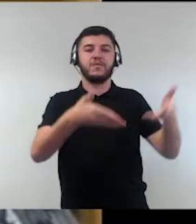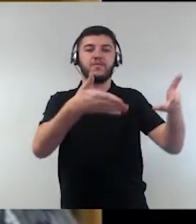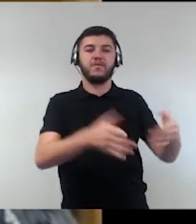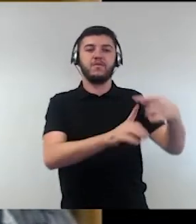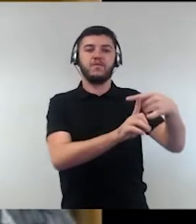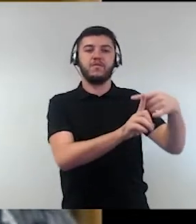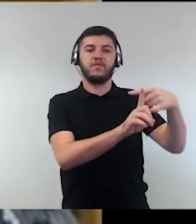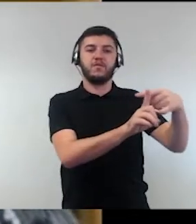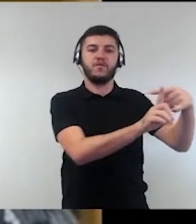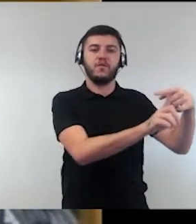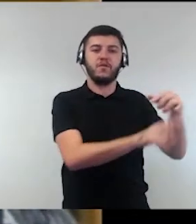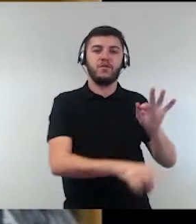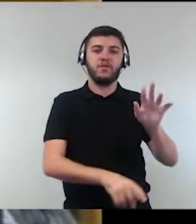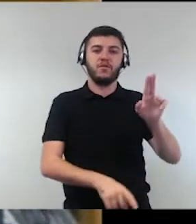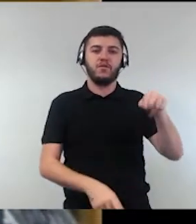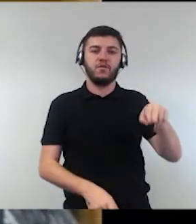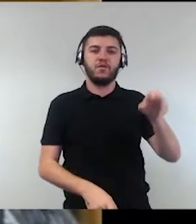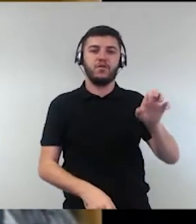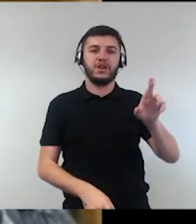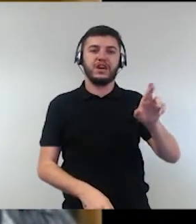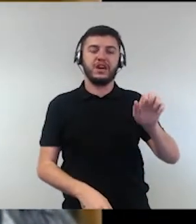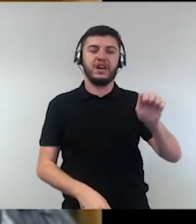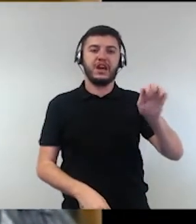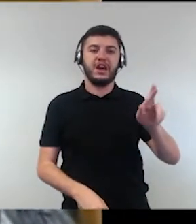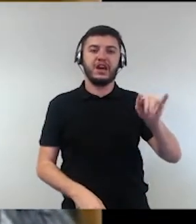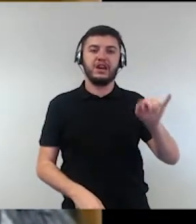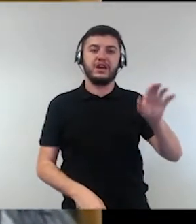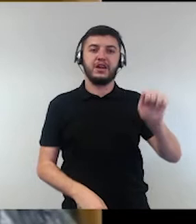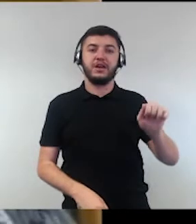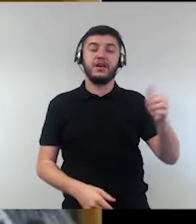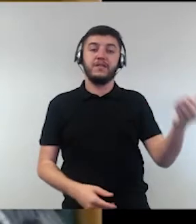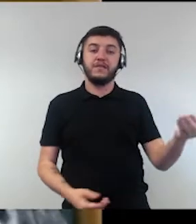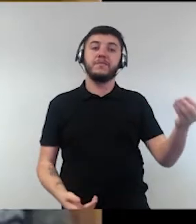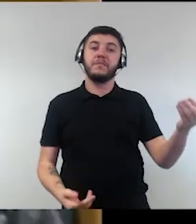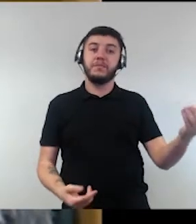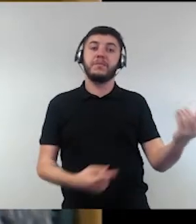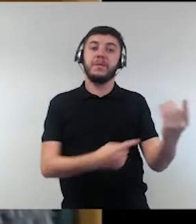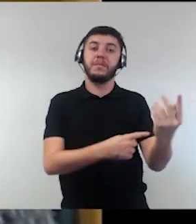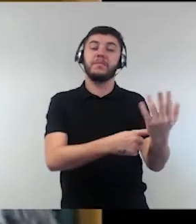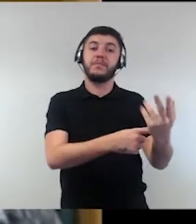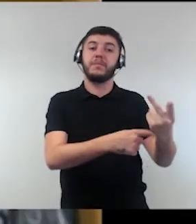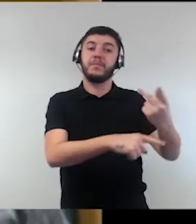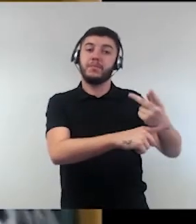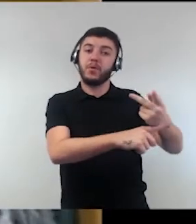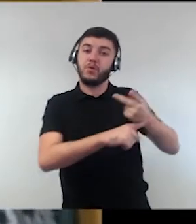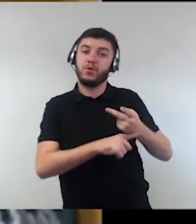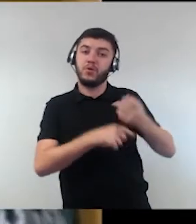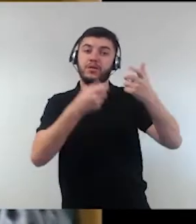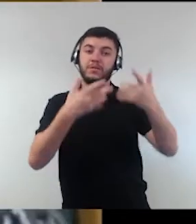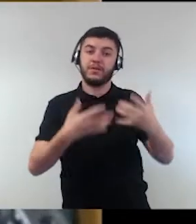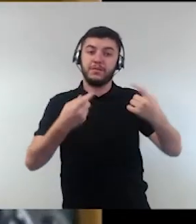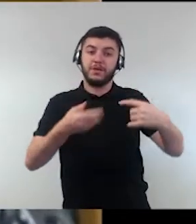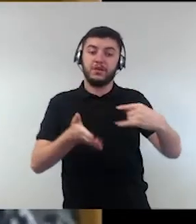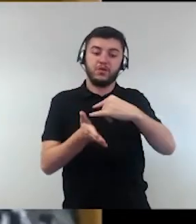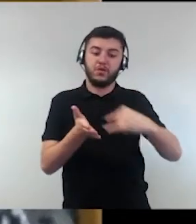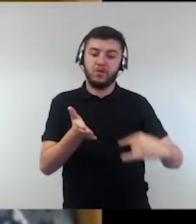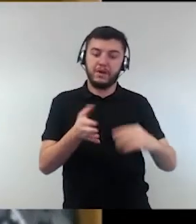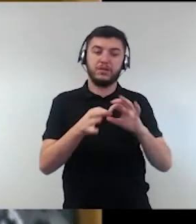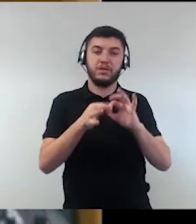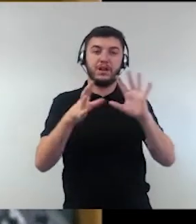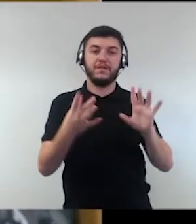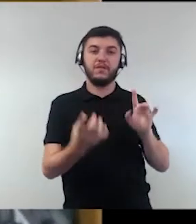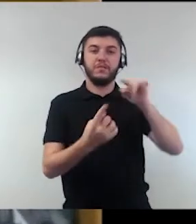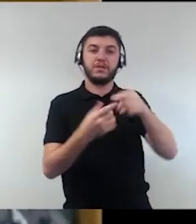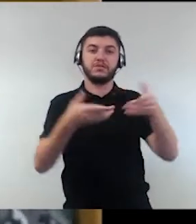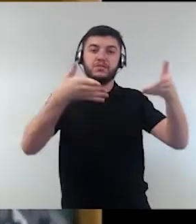autorização urgente para sepultar um bebê. E quando eu peguei o documento, eu não entendia bem por que ele estava me